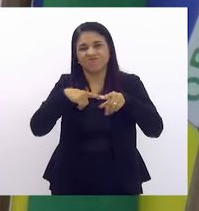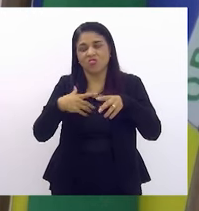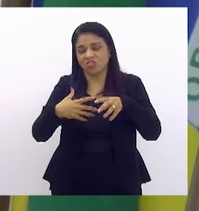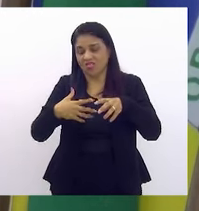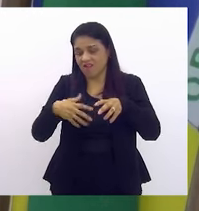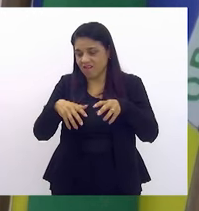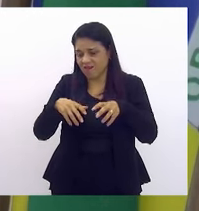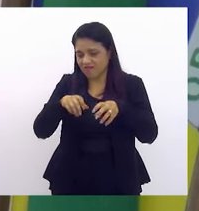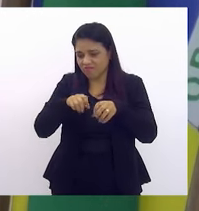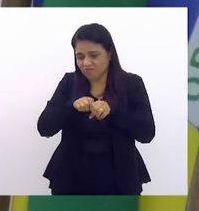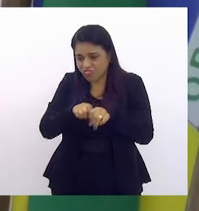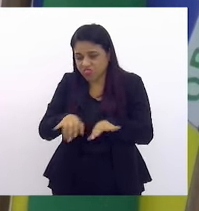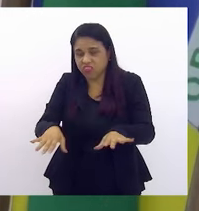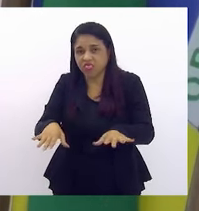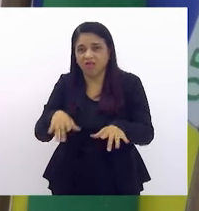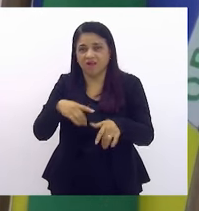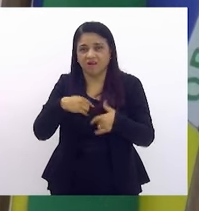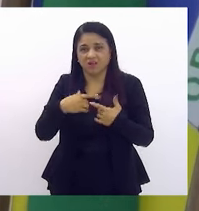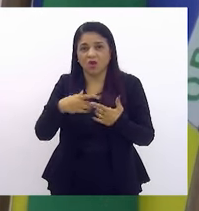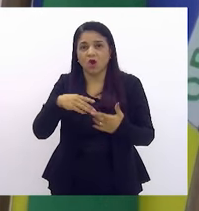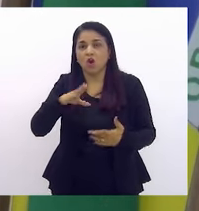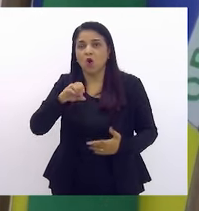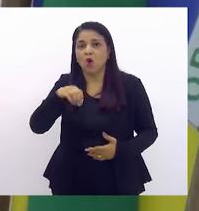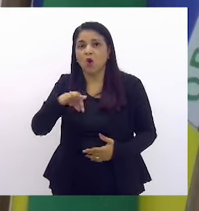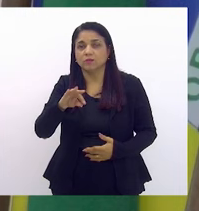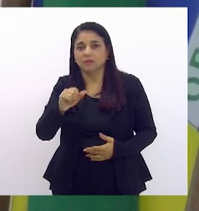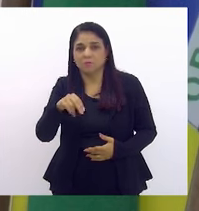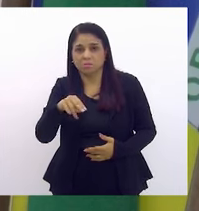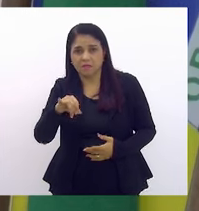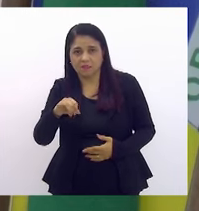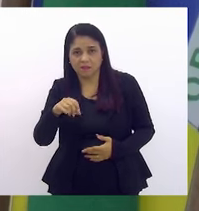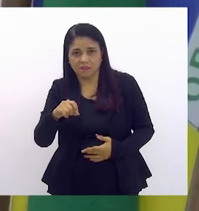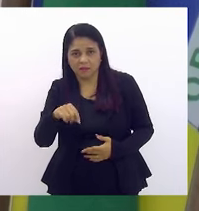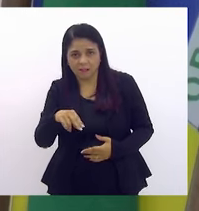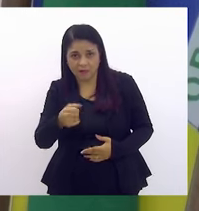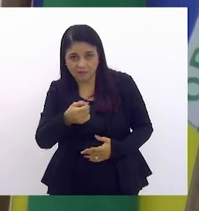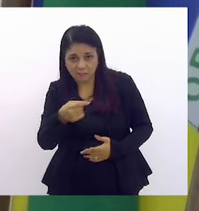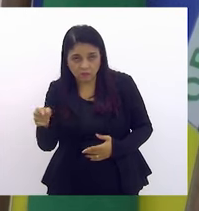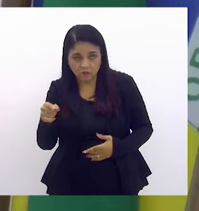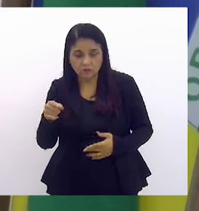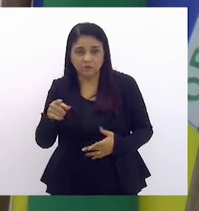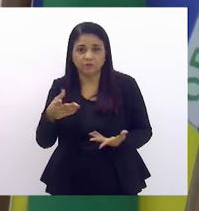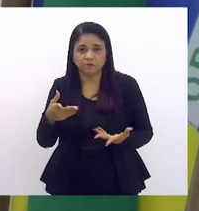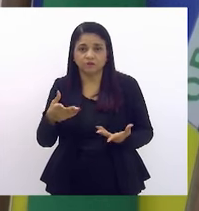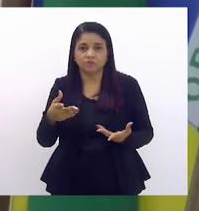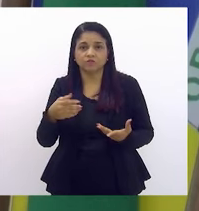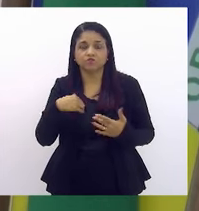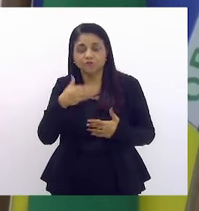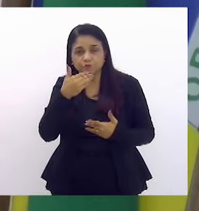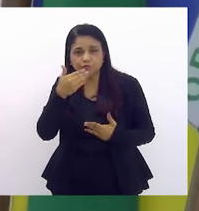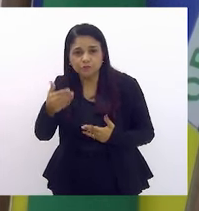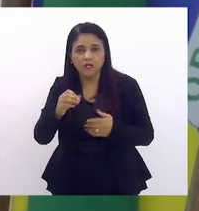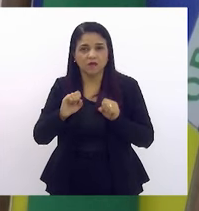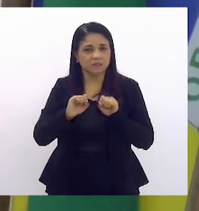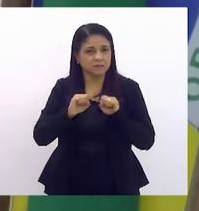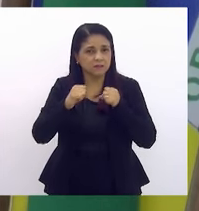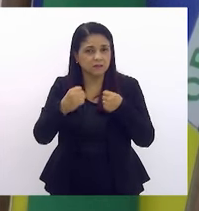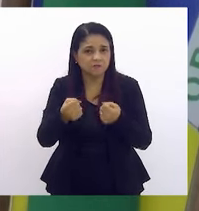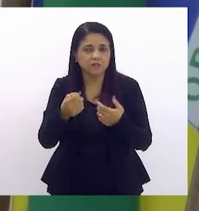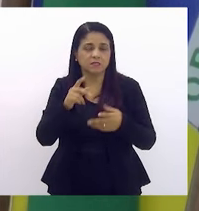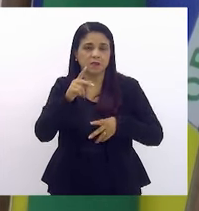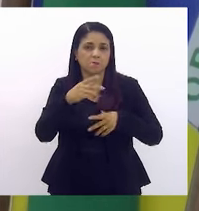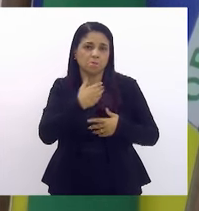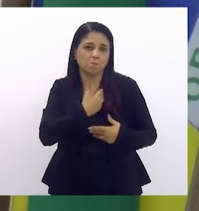lençol freático. E a gente já pediu, tá? A gente pediu para a Defesa Pública, também o Comitê da Baía